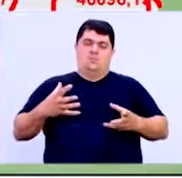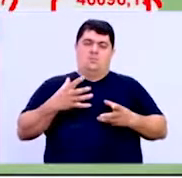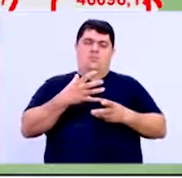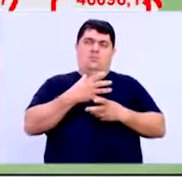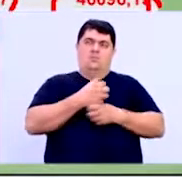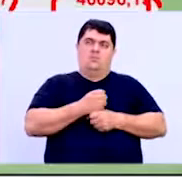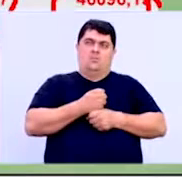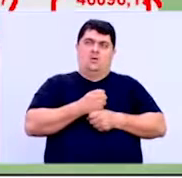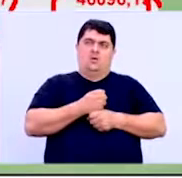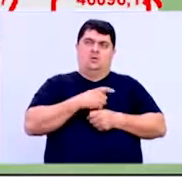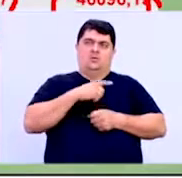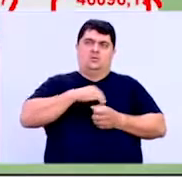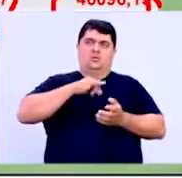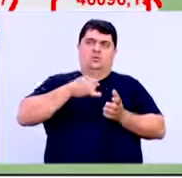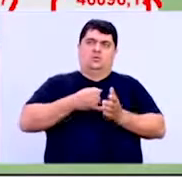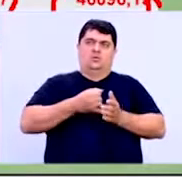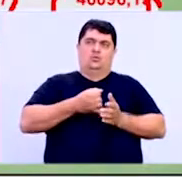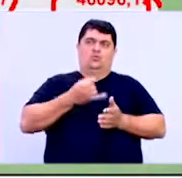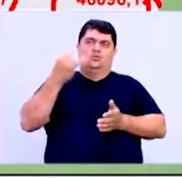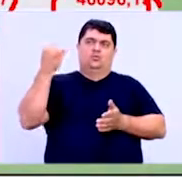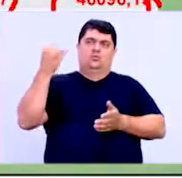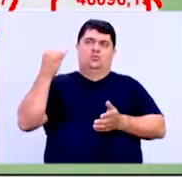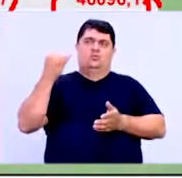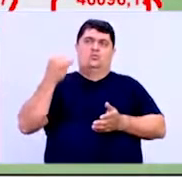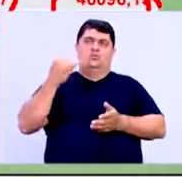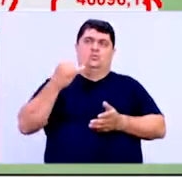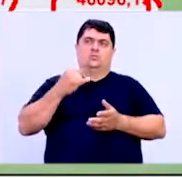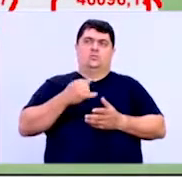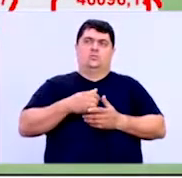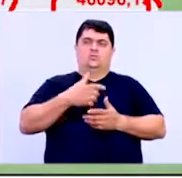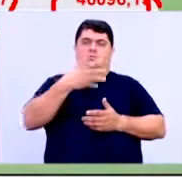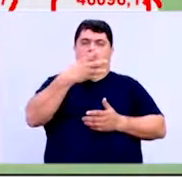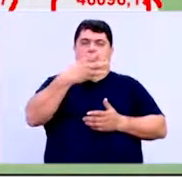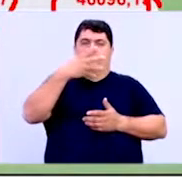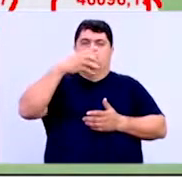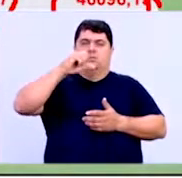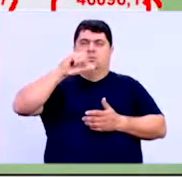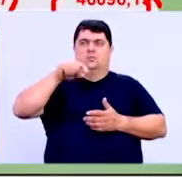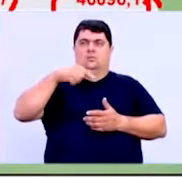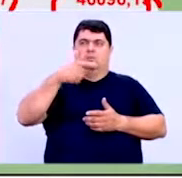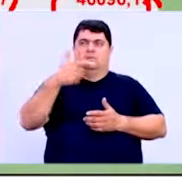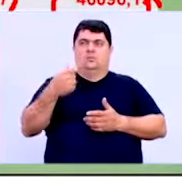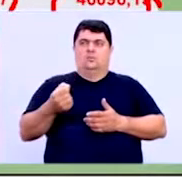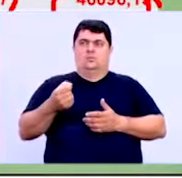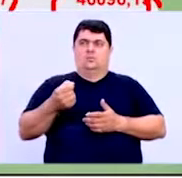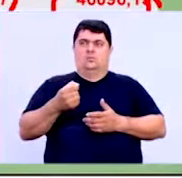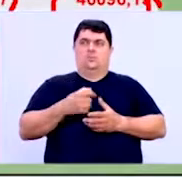teve juros, né? É. Recebimento de juros de 49,20.